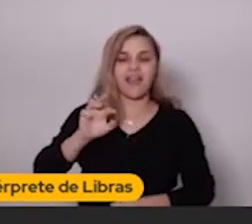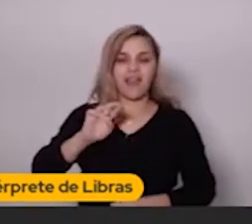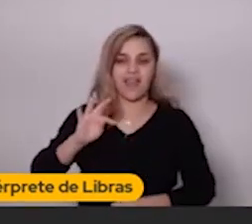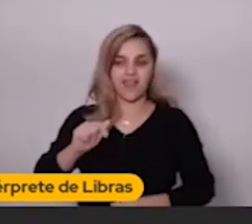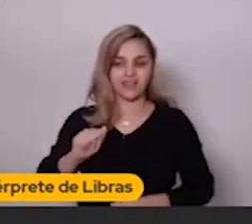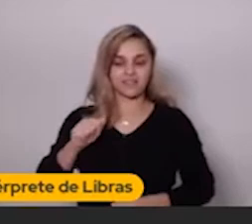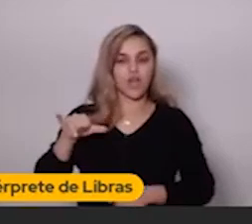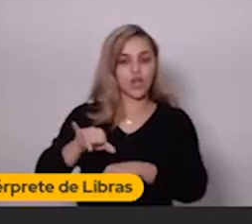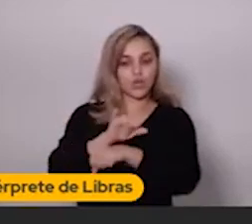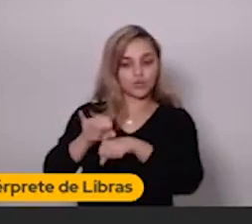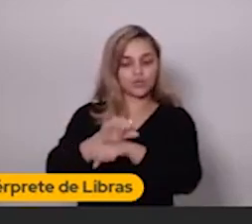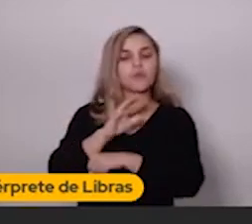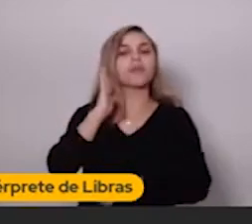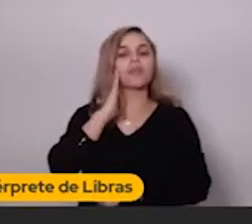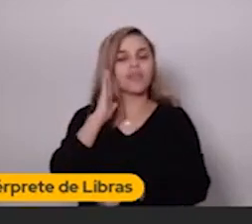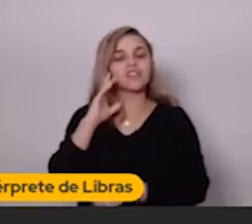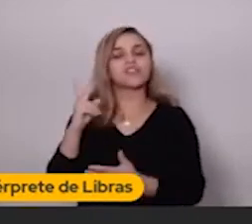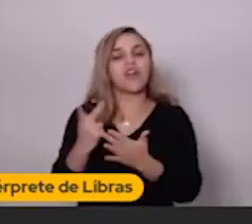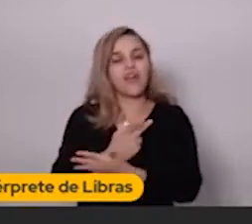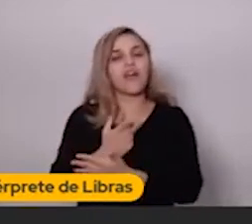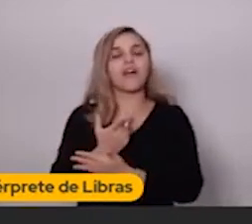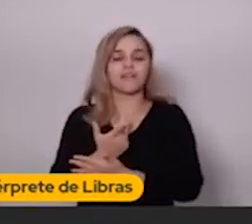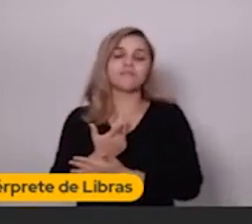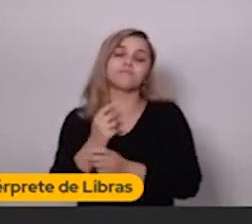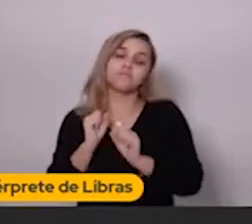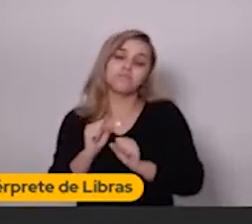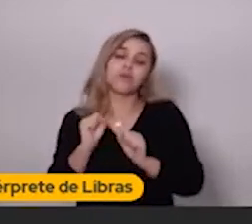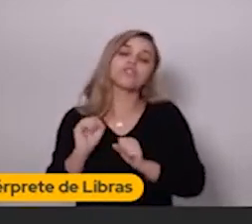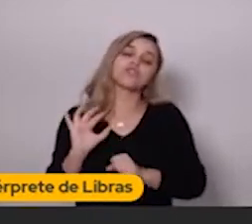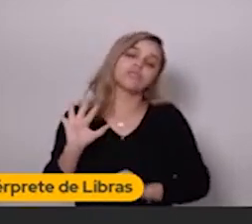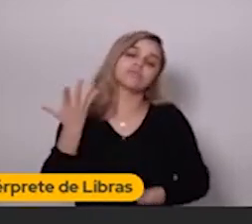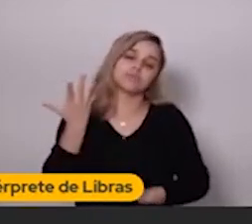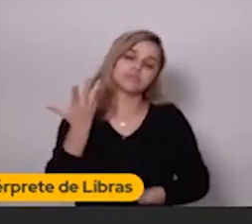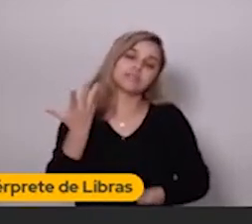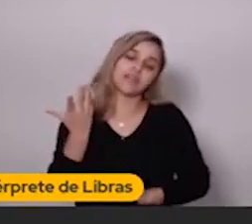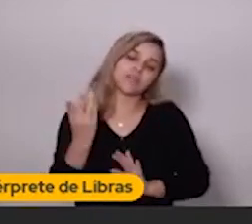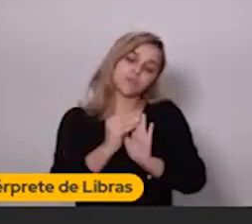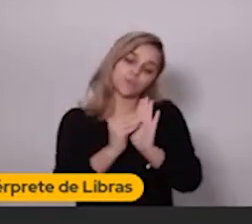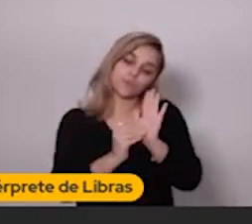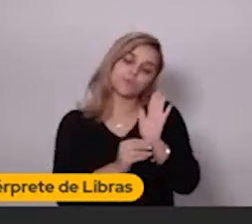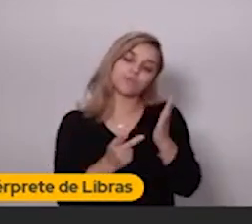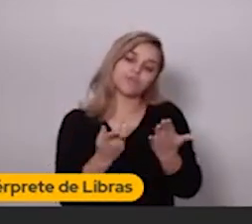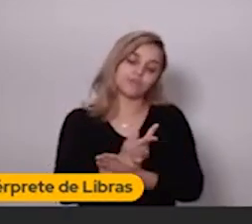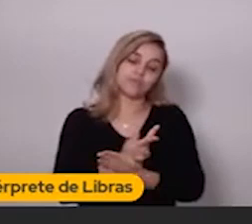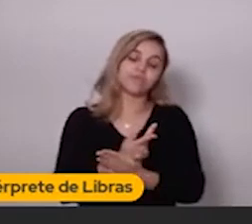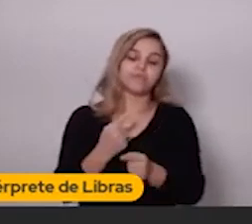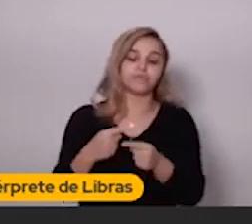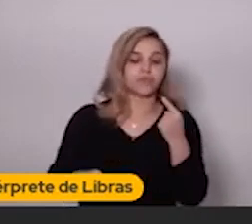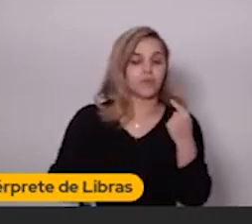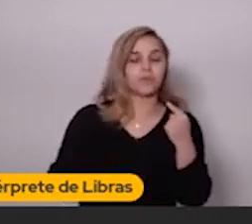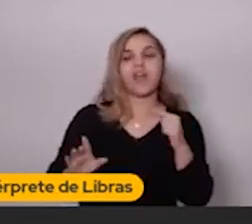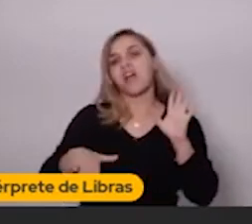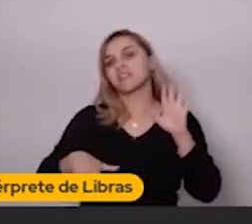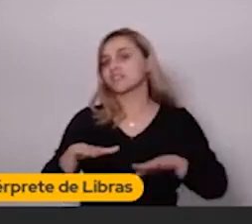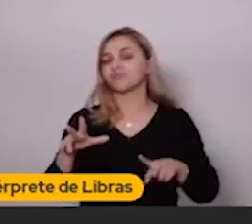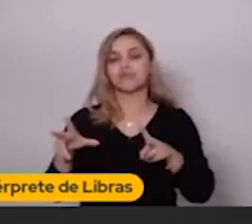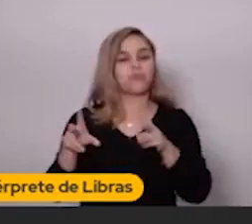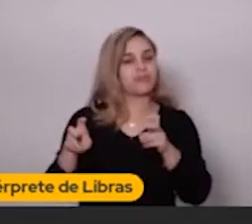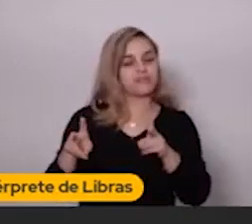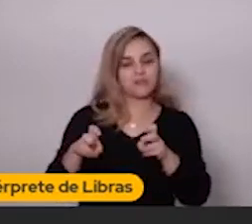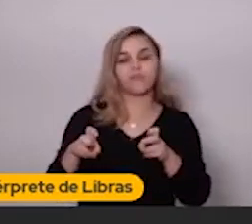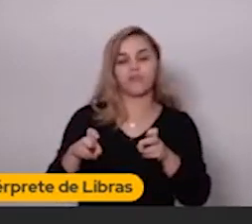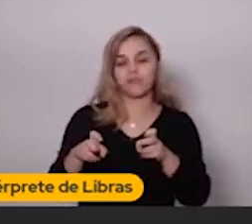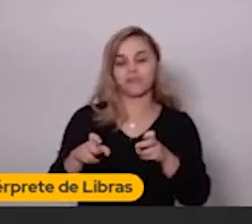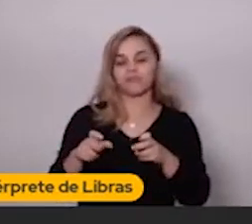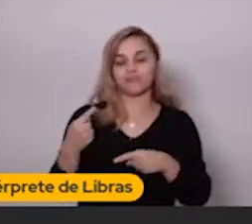entende que errar é humano e que, às vezes, sem querer, o canal publicou um conteúdo que ele não deveria. Né? Ele não percebeu que aquele conteúdo vai contra as